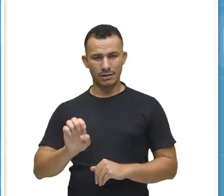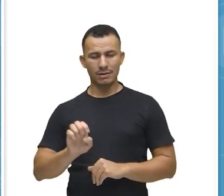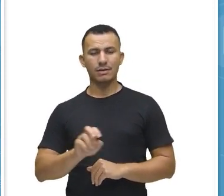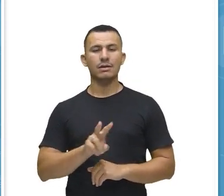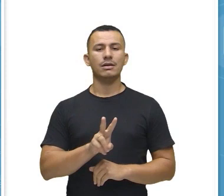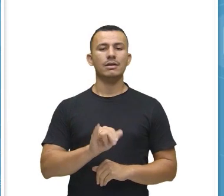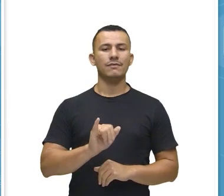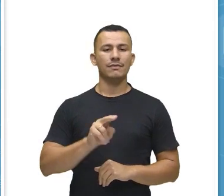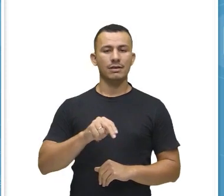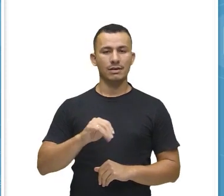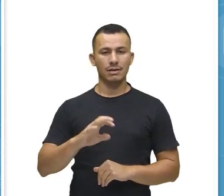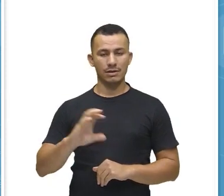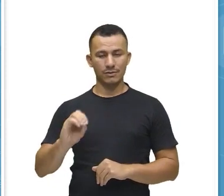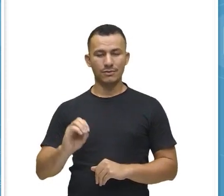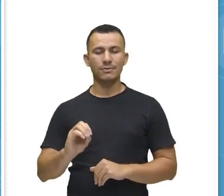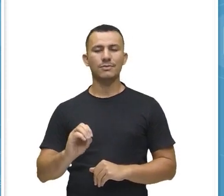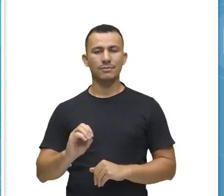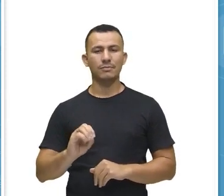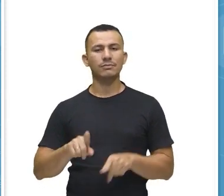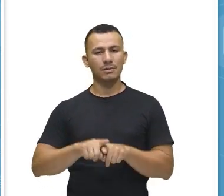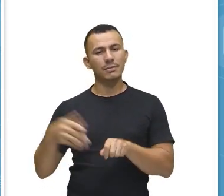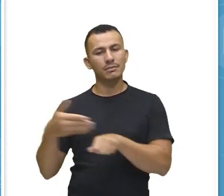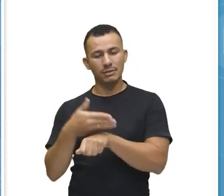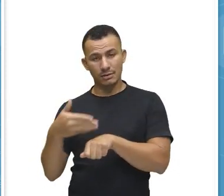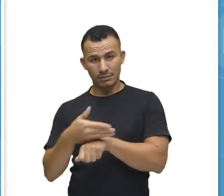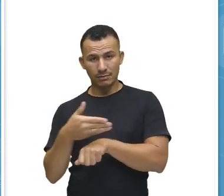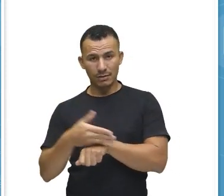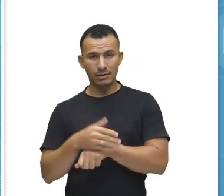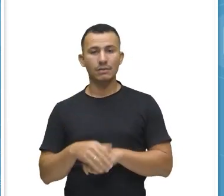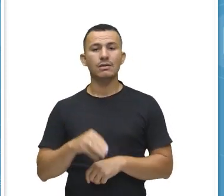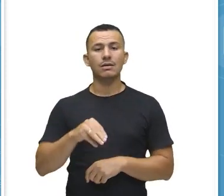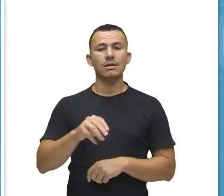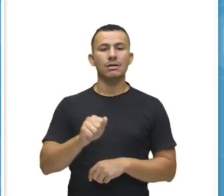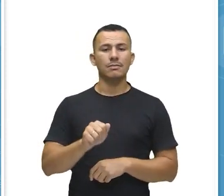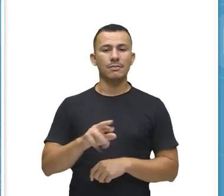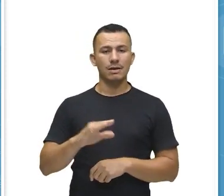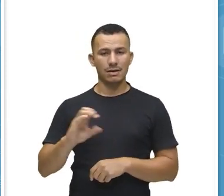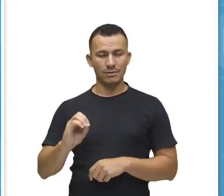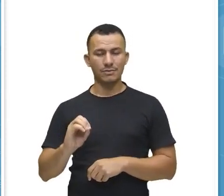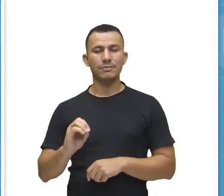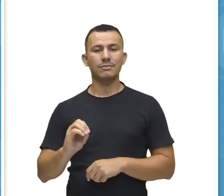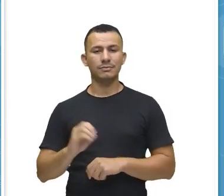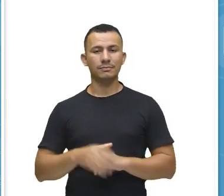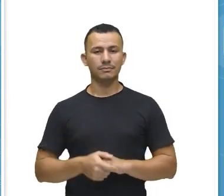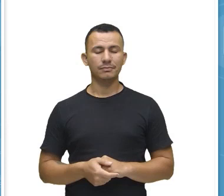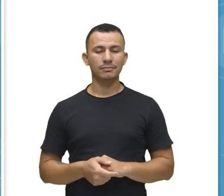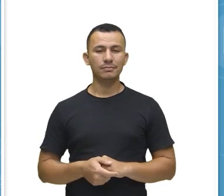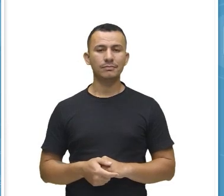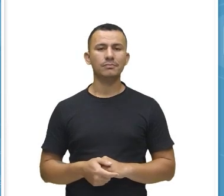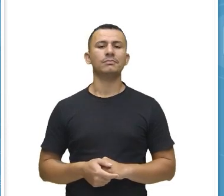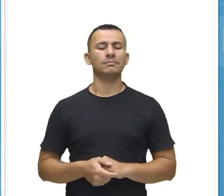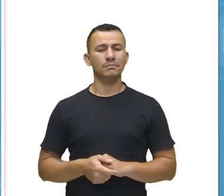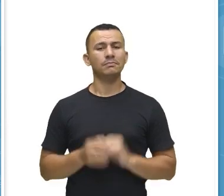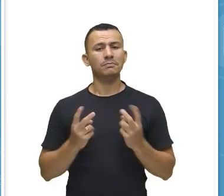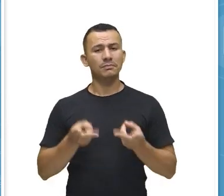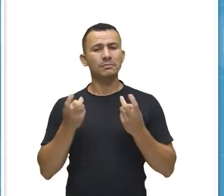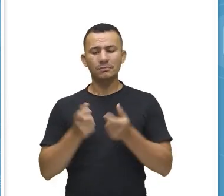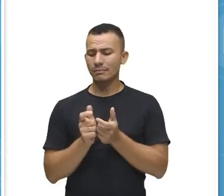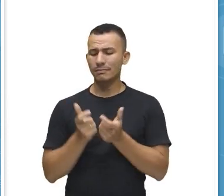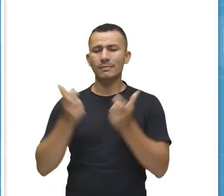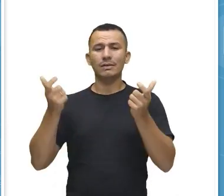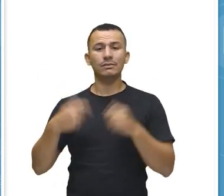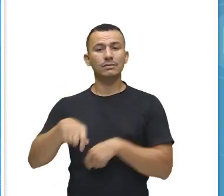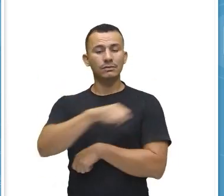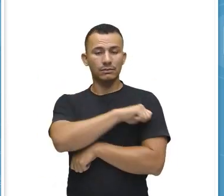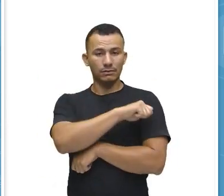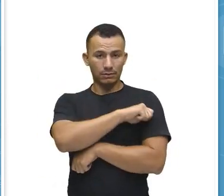participando, letra C, Escola Professor José Ribamar, é o Márcio participando. Então, olha quanta participação. C